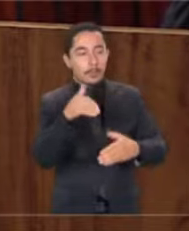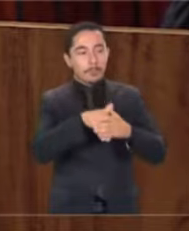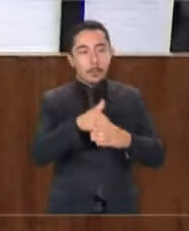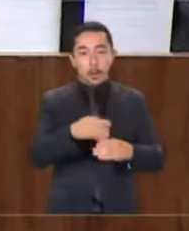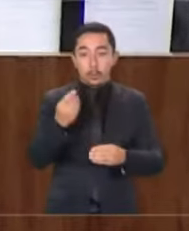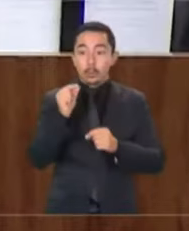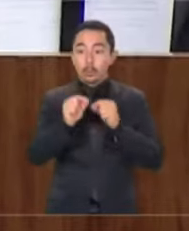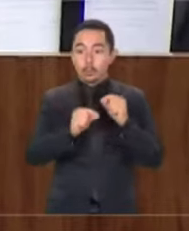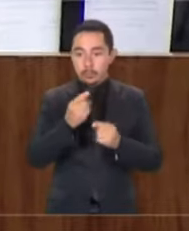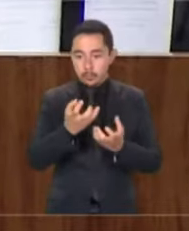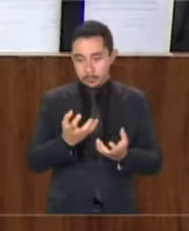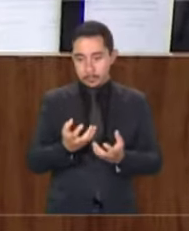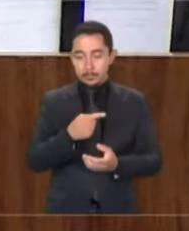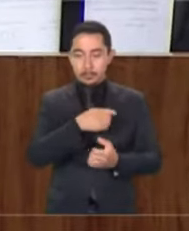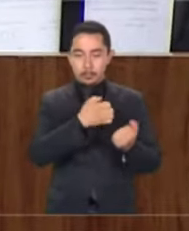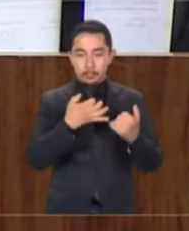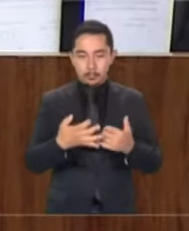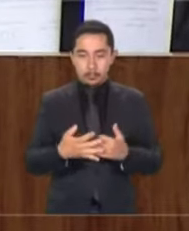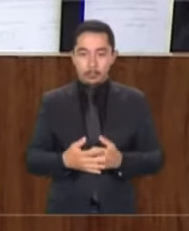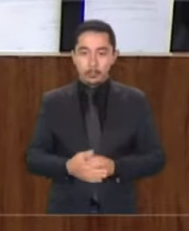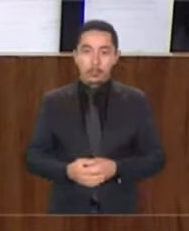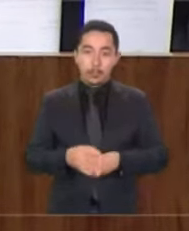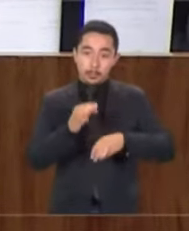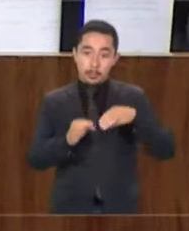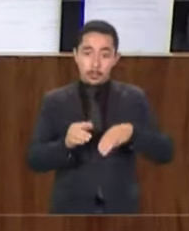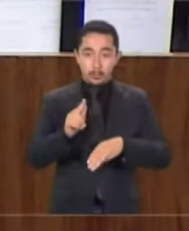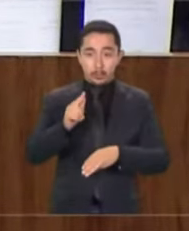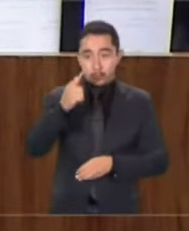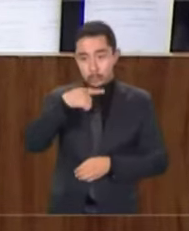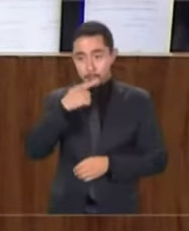Edilene. Agradeço. Ministro Gilmar Mendes.